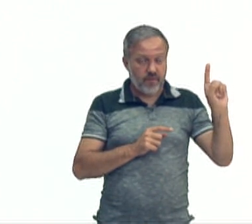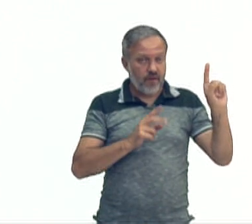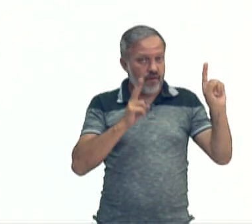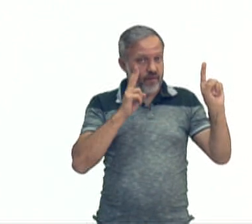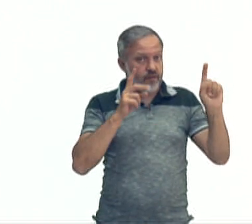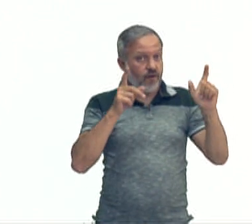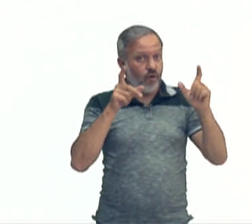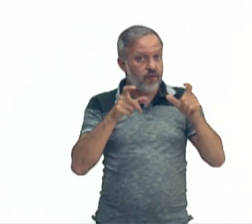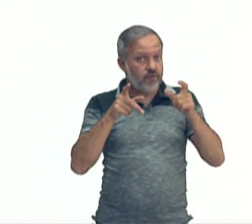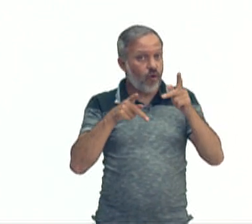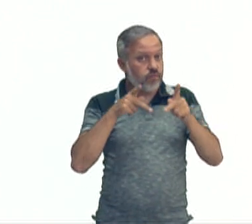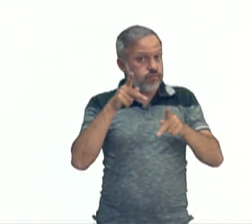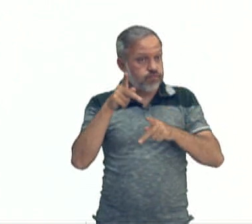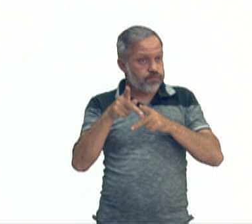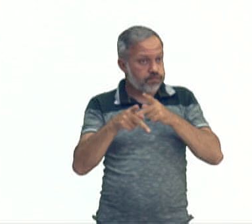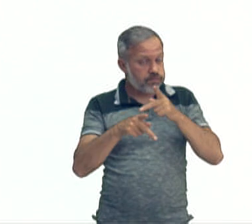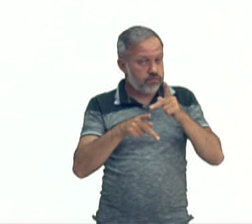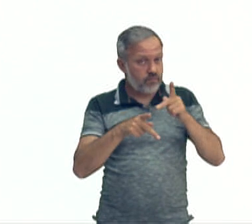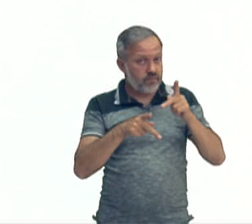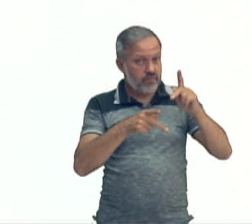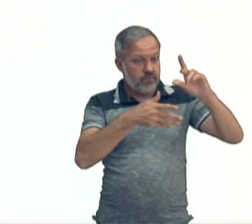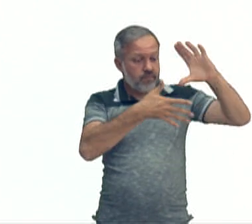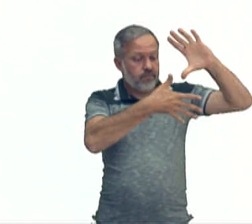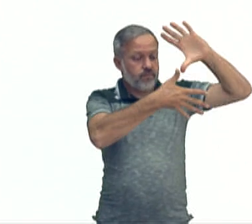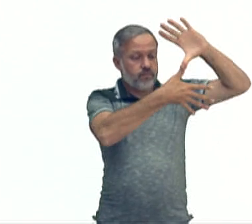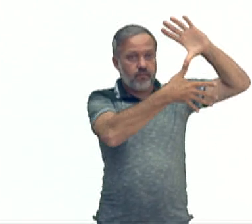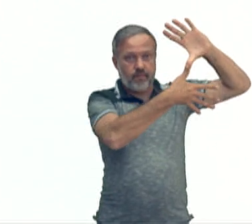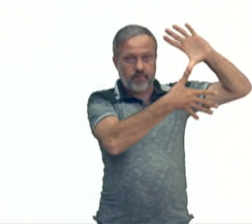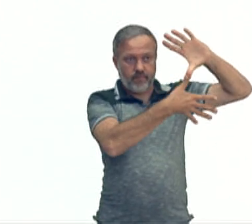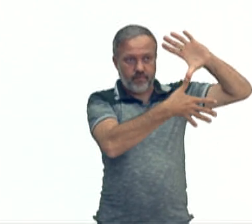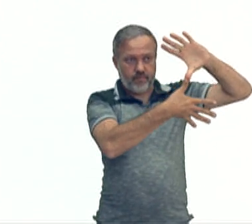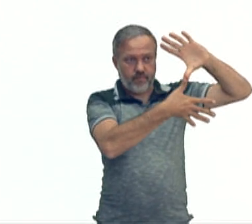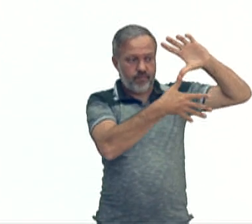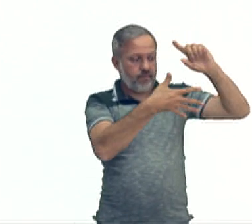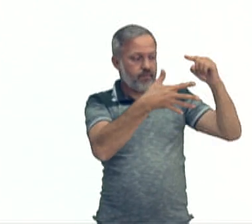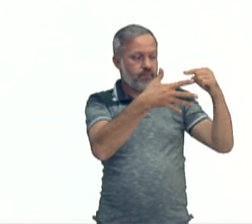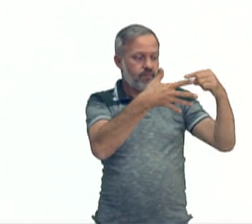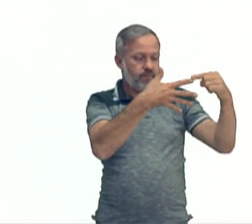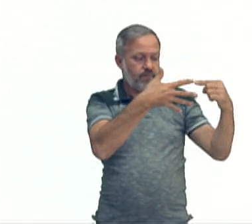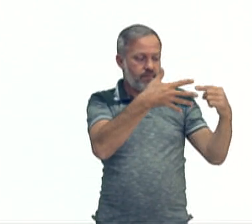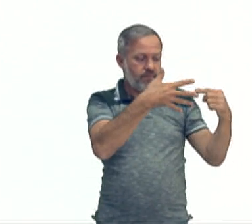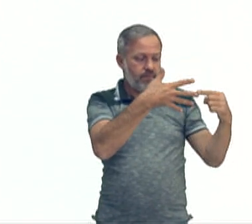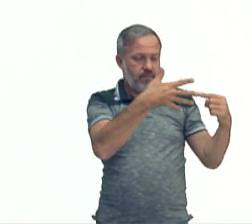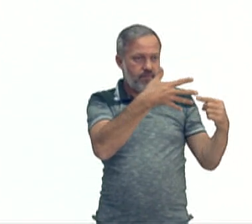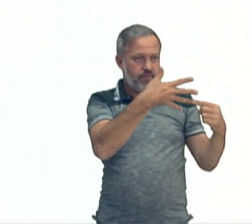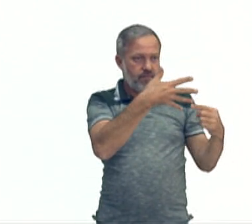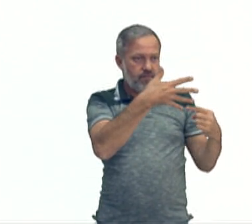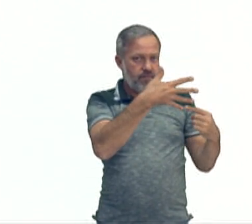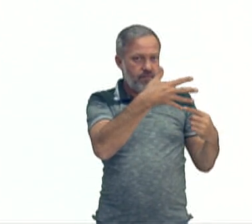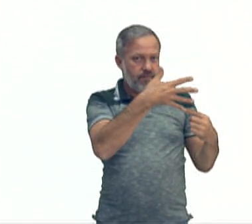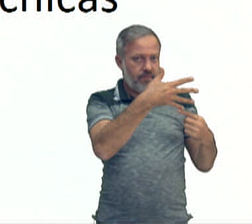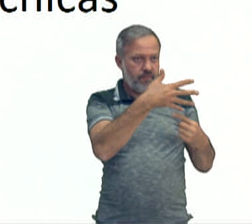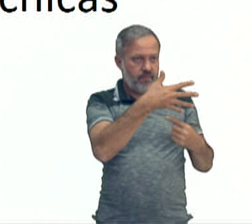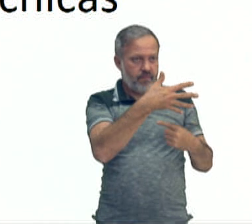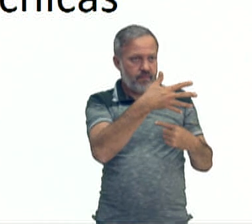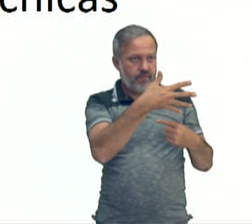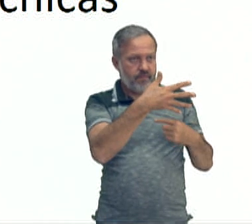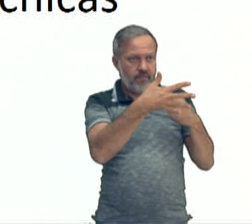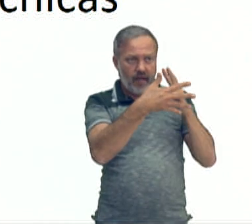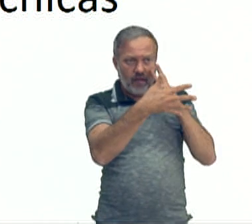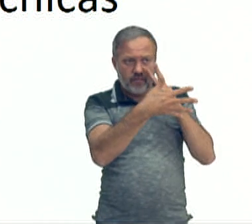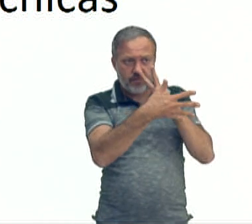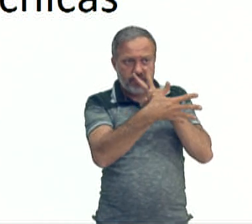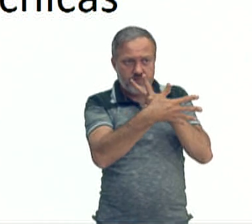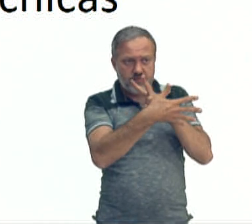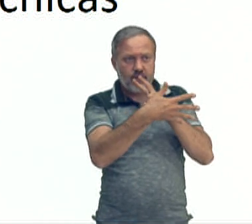partezinha ali, né, perto do Golfo do México, e você tem o Império Inca, que pegava ali a Cordilheira dos Andes. Veja